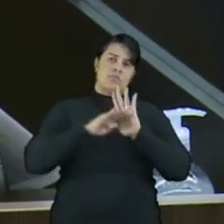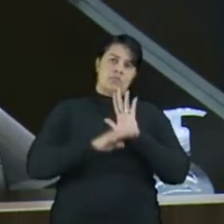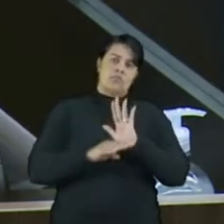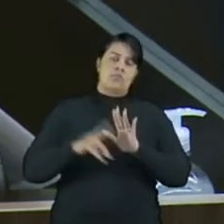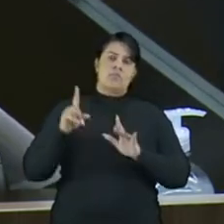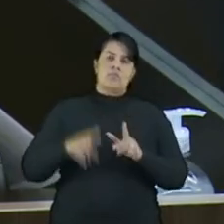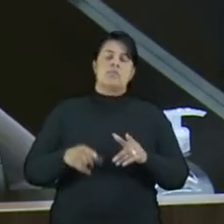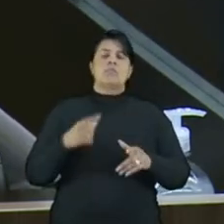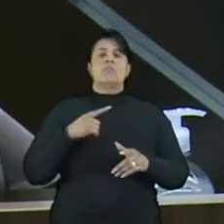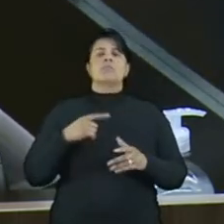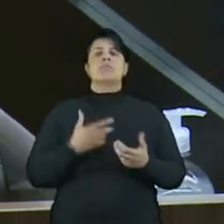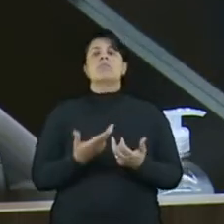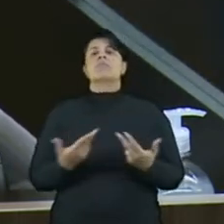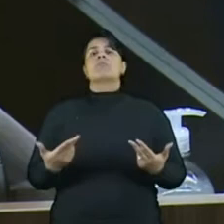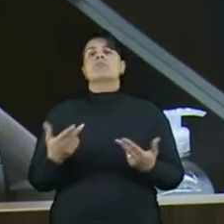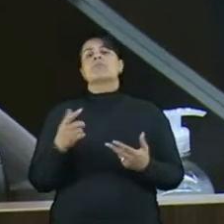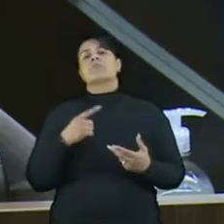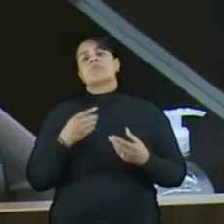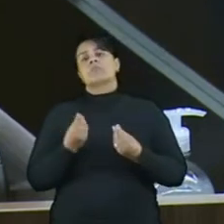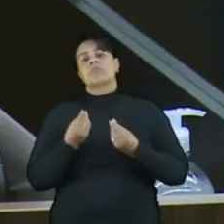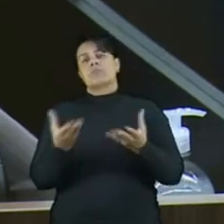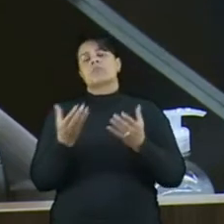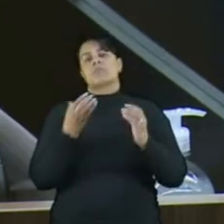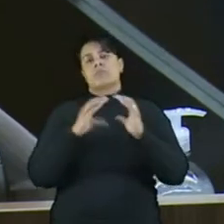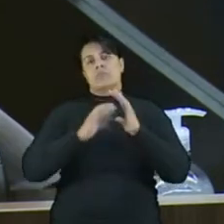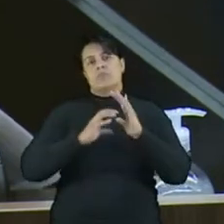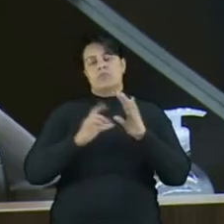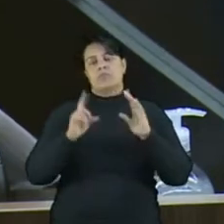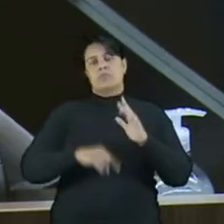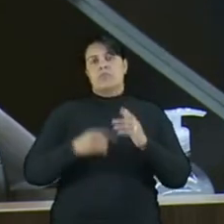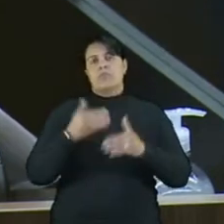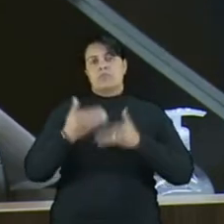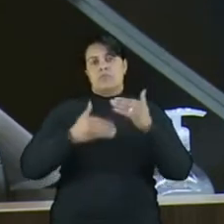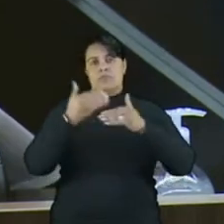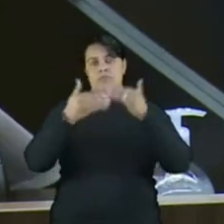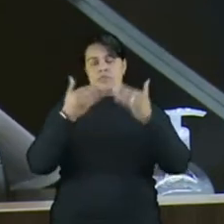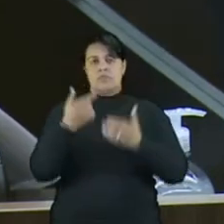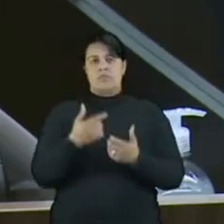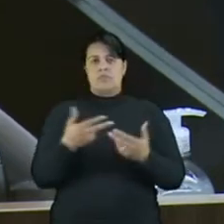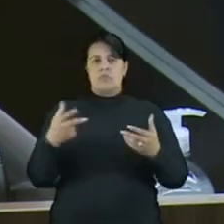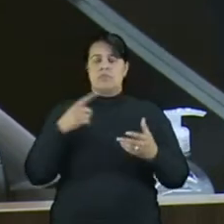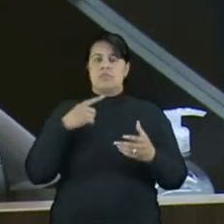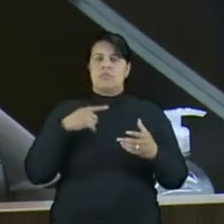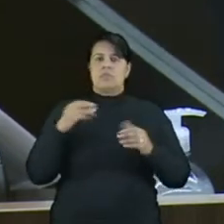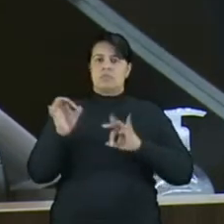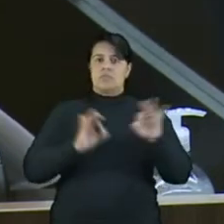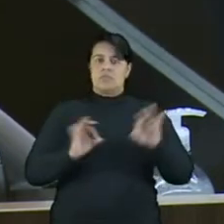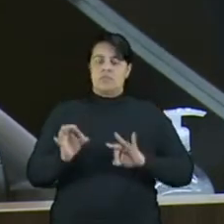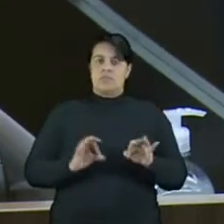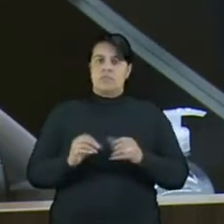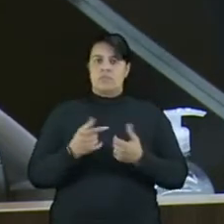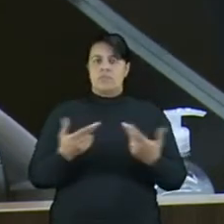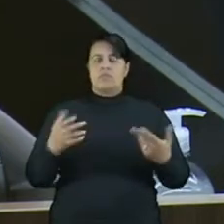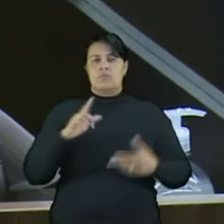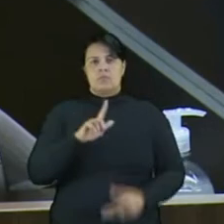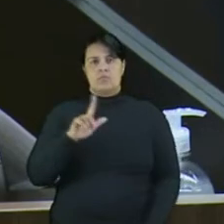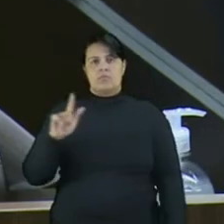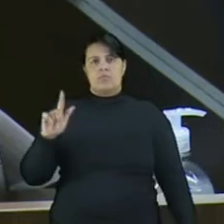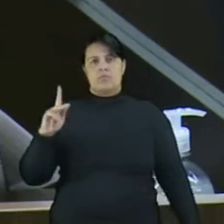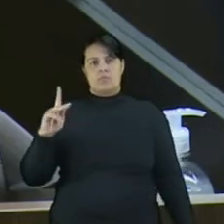a Autoridade Nacional de Proteção de Dados para auxiliar no processo de adequação das organizações da LGPD,